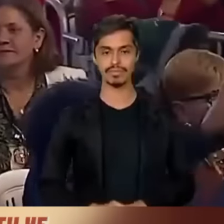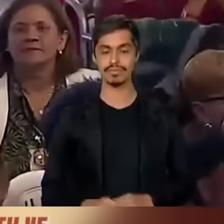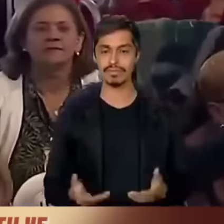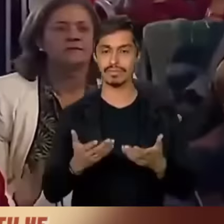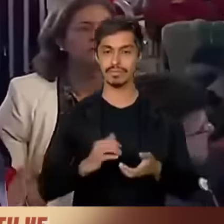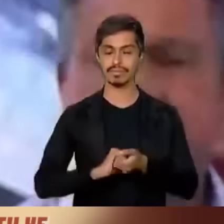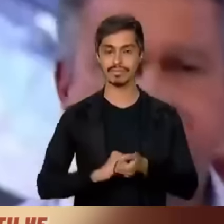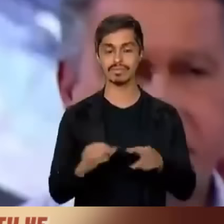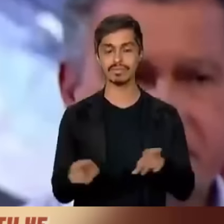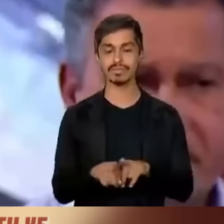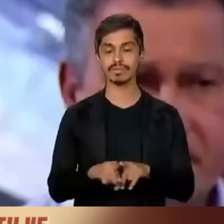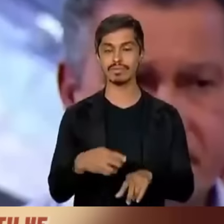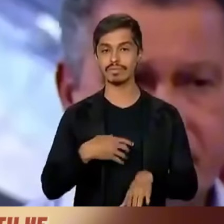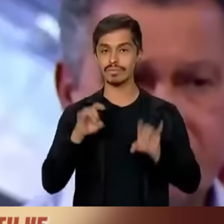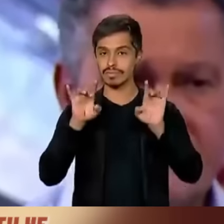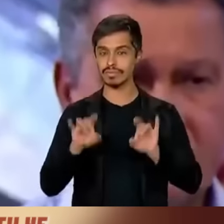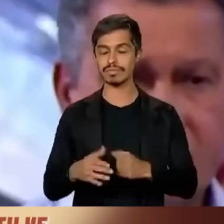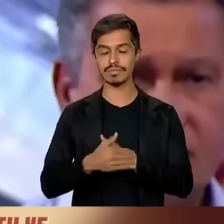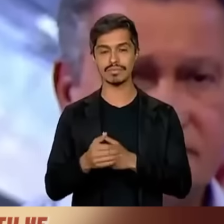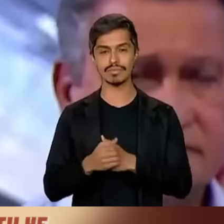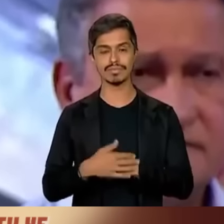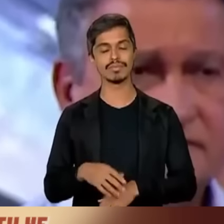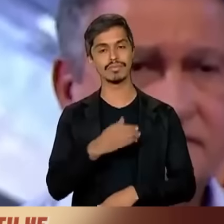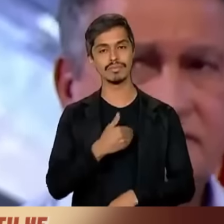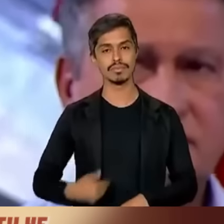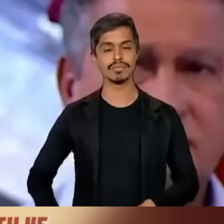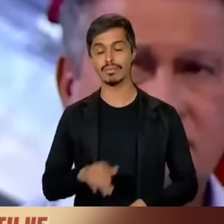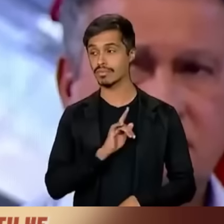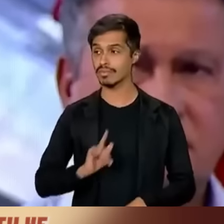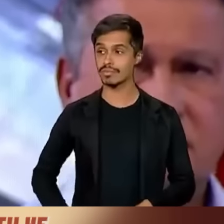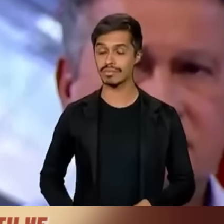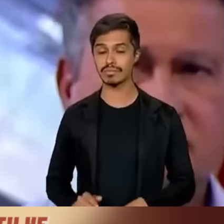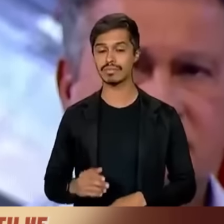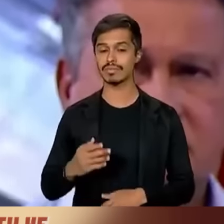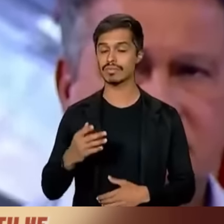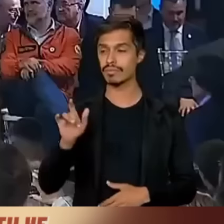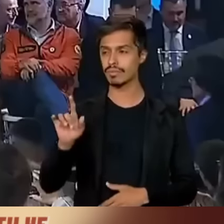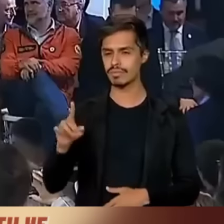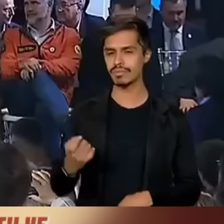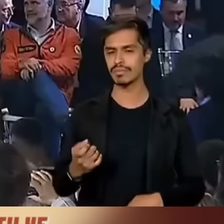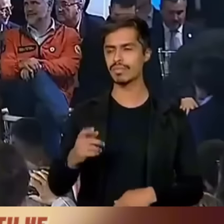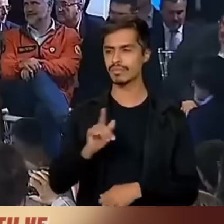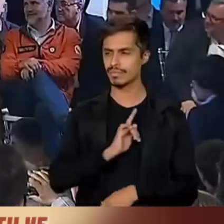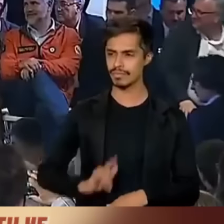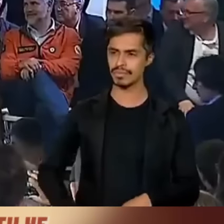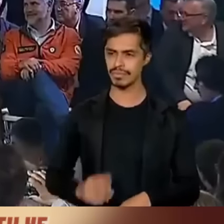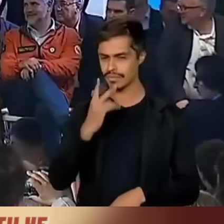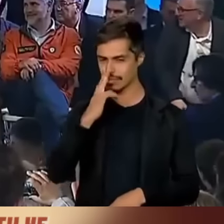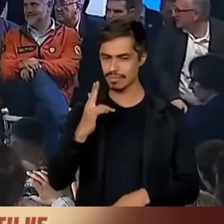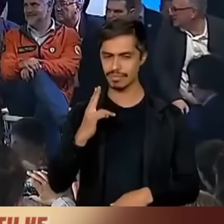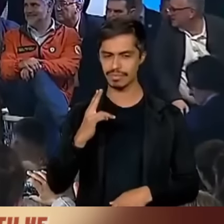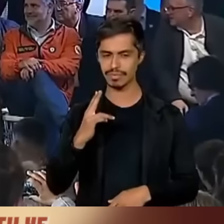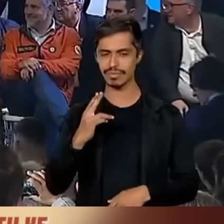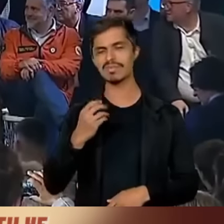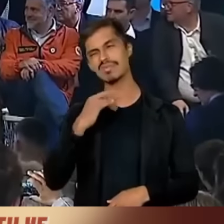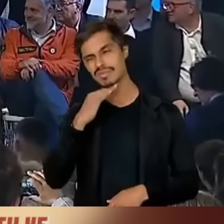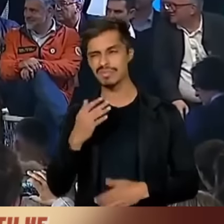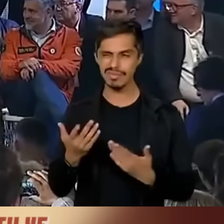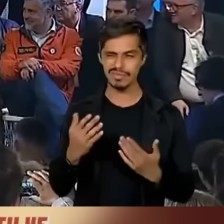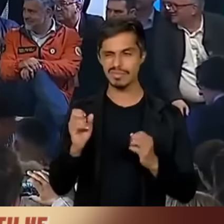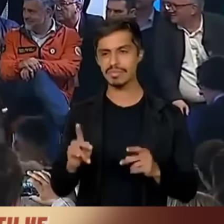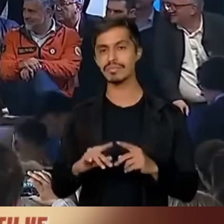Quero cumprimentar também de uma forma muito carinhosa o governador, permita-me chamar assim, ex-governador, eu acho que é sempre um título não muito bom,